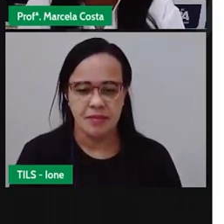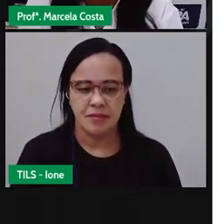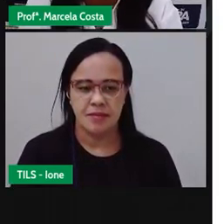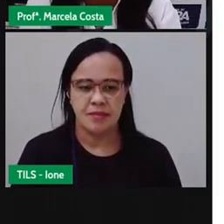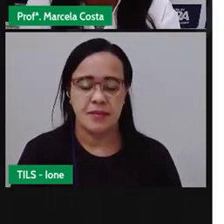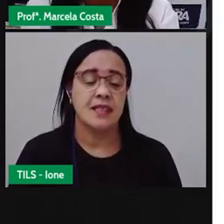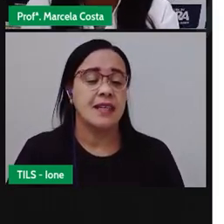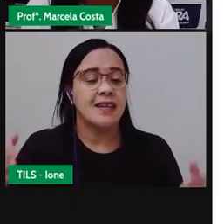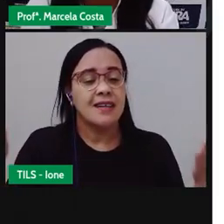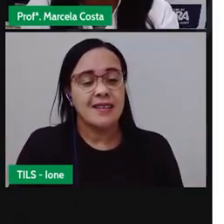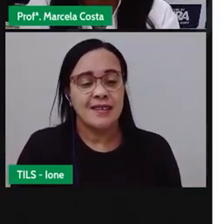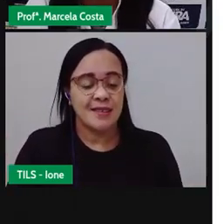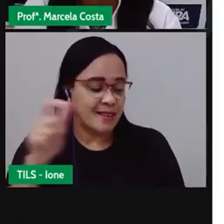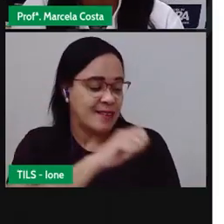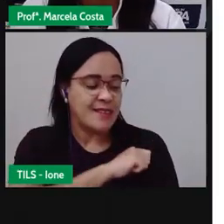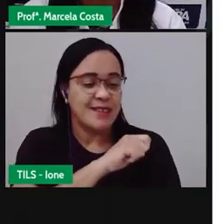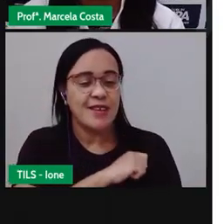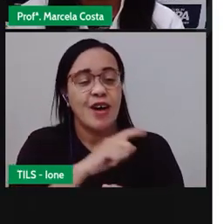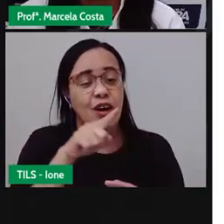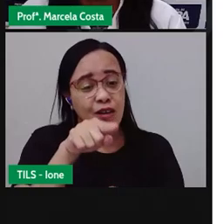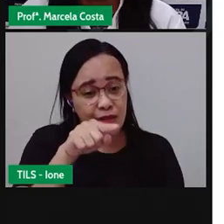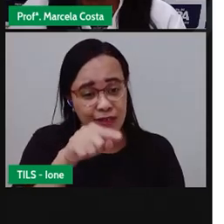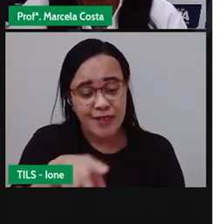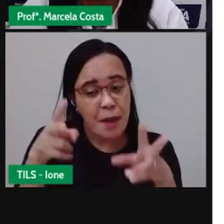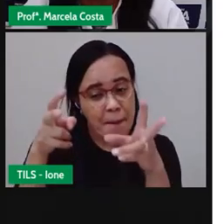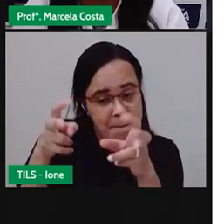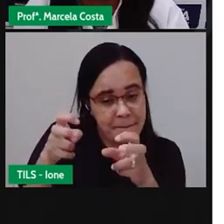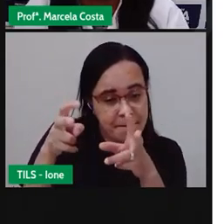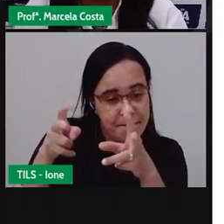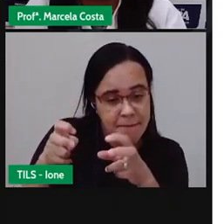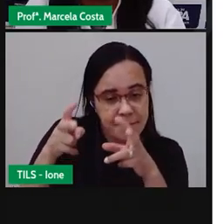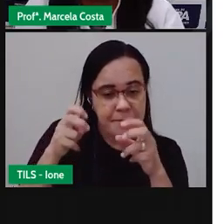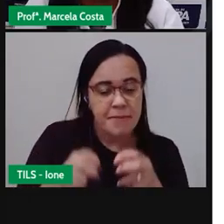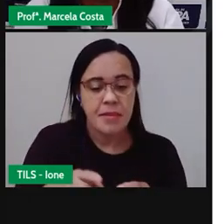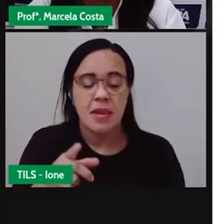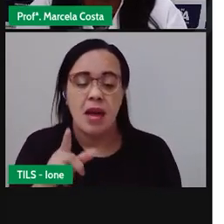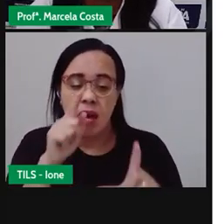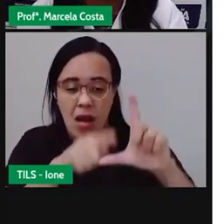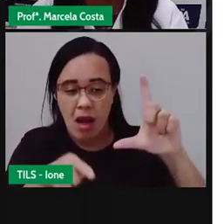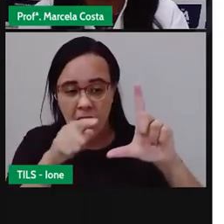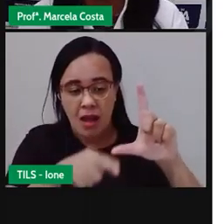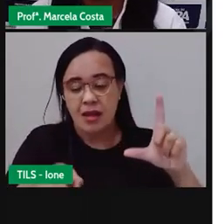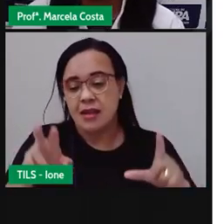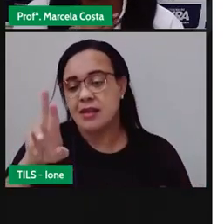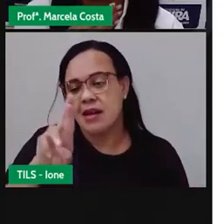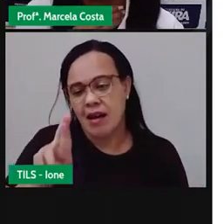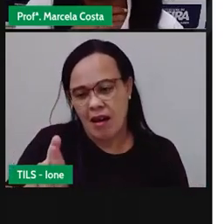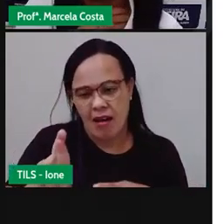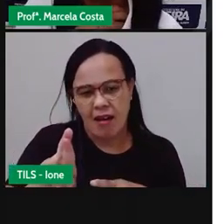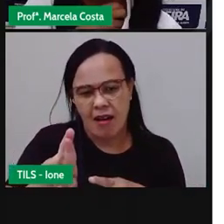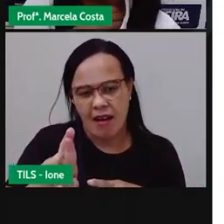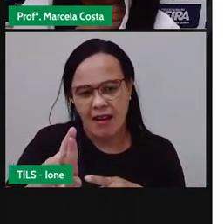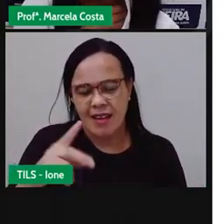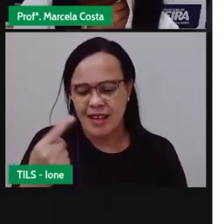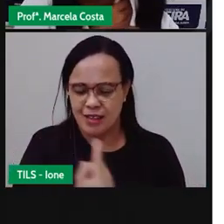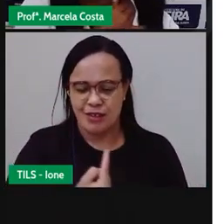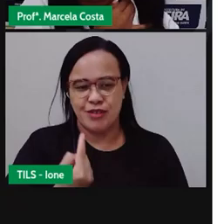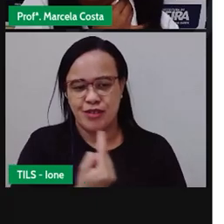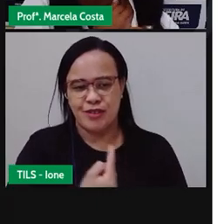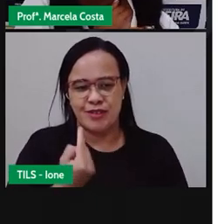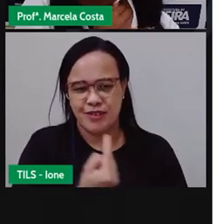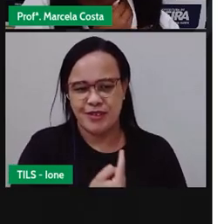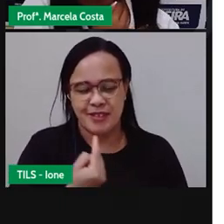Crianças, vocês percebem que quando a letra rei está sozinha, né? Assim, ela